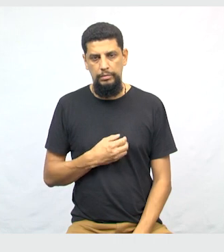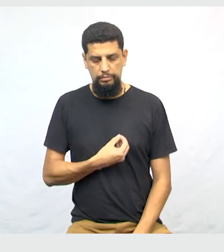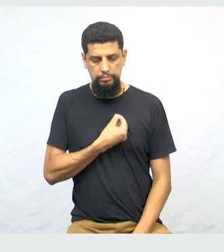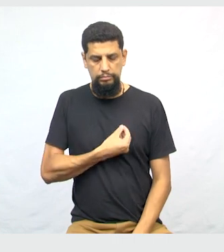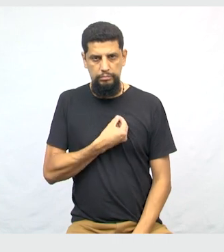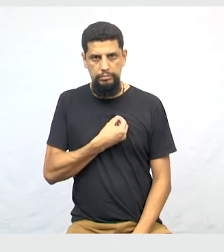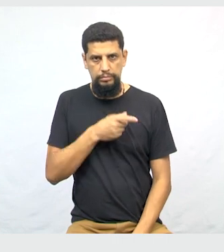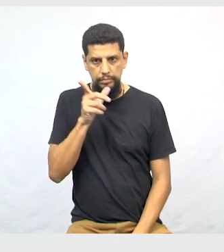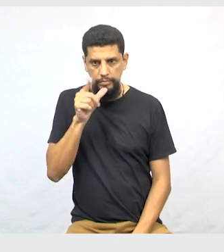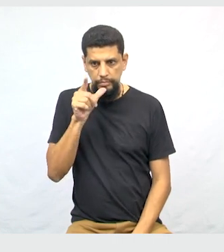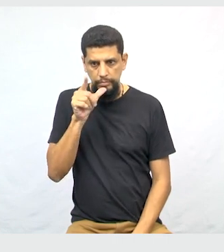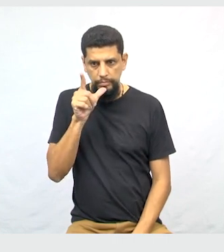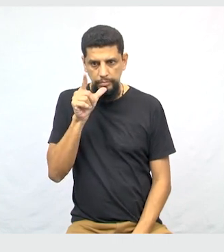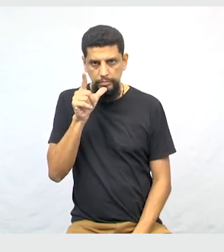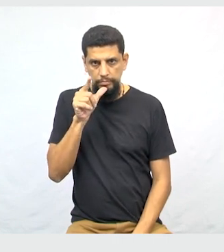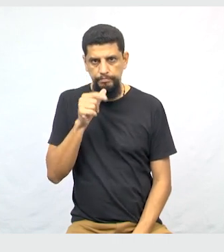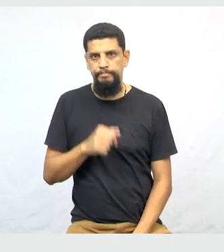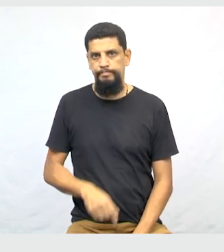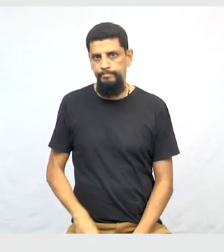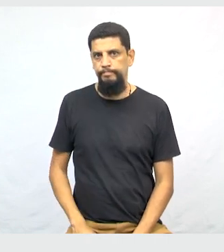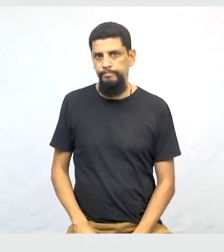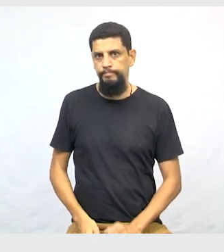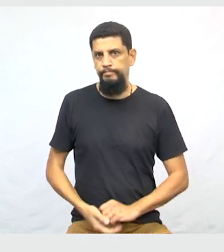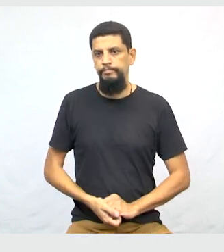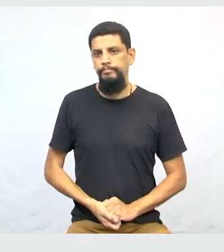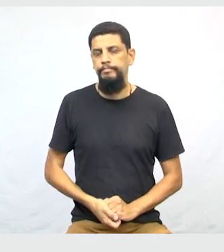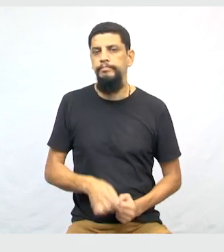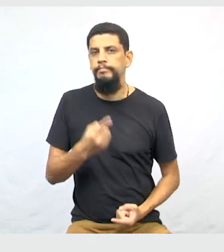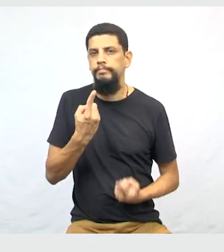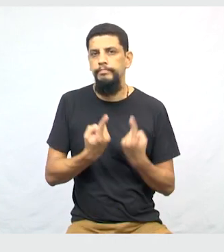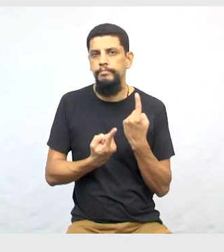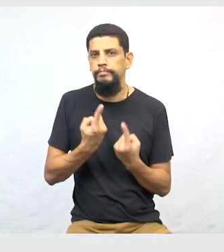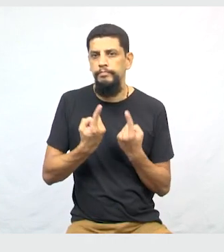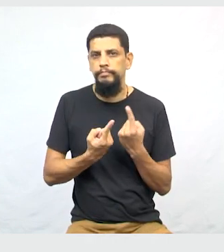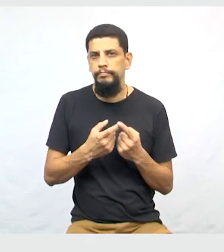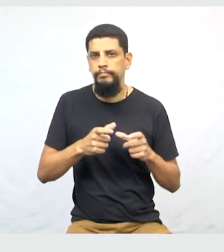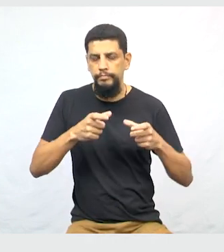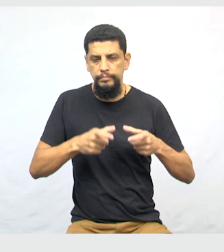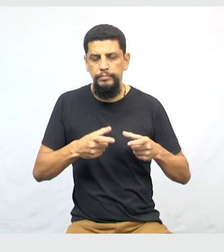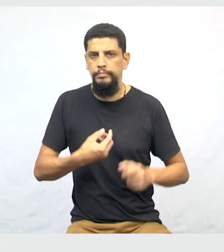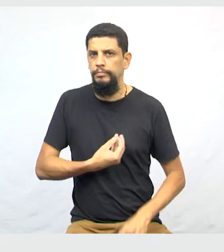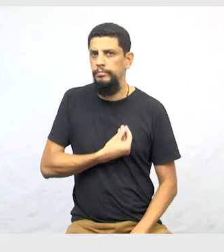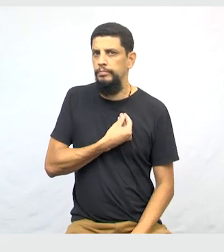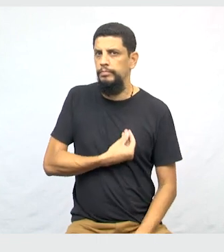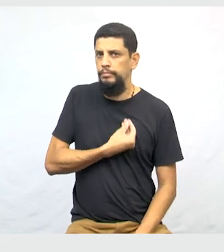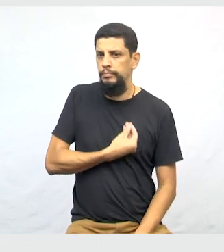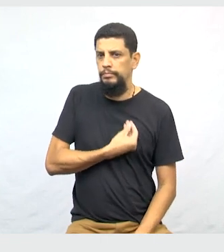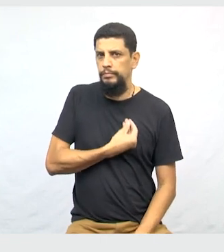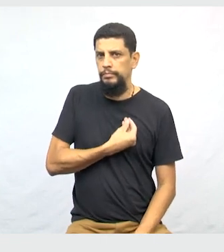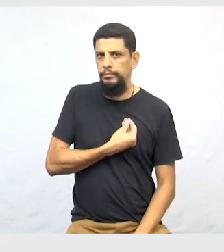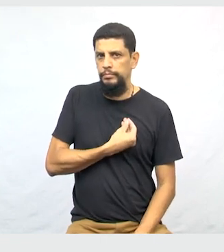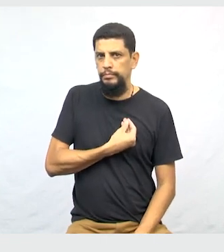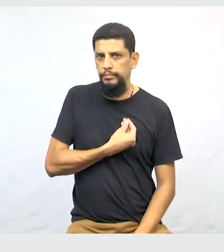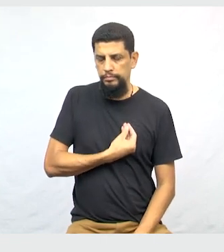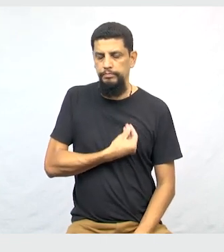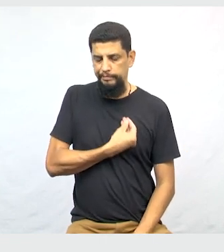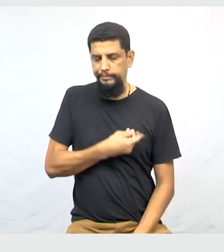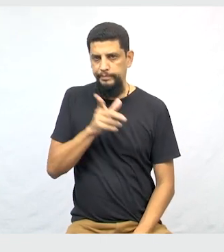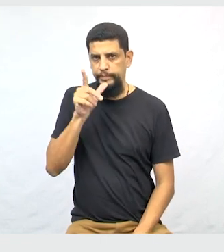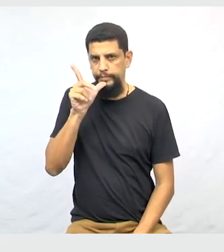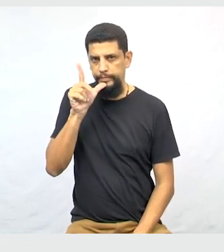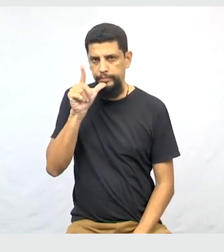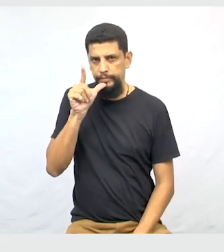água ali, né? Uhum. Qual será o lugar que ele vive, então? Ele vive